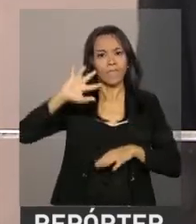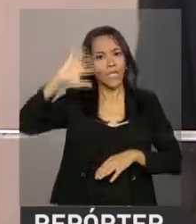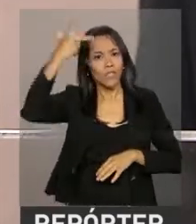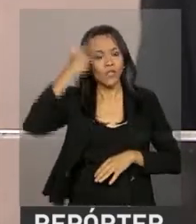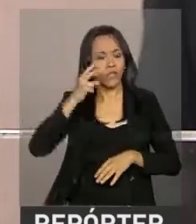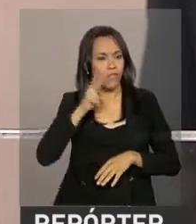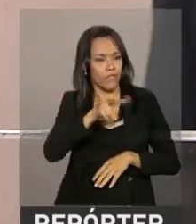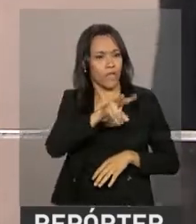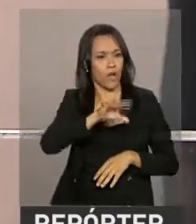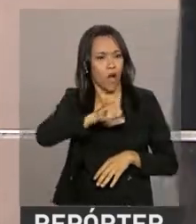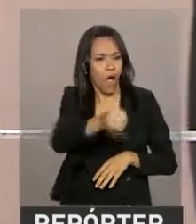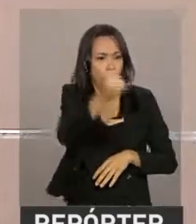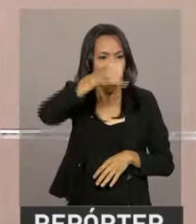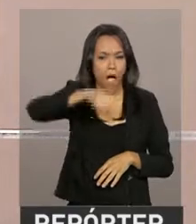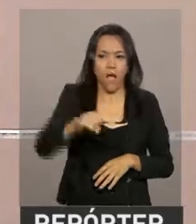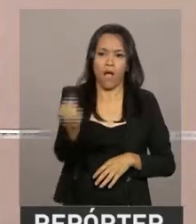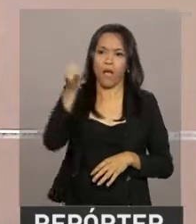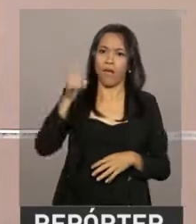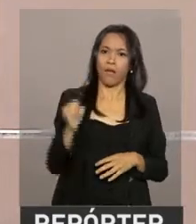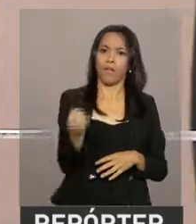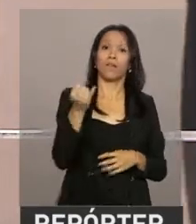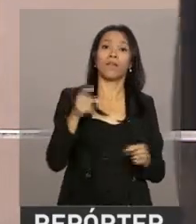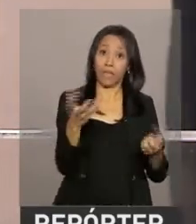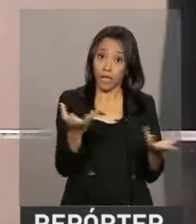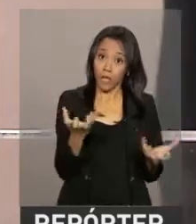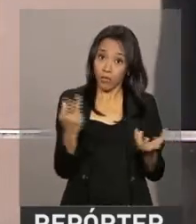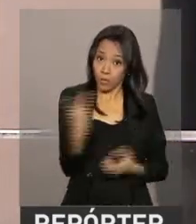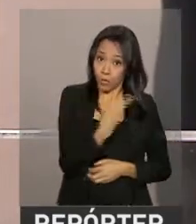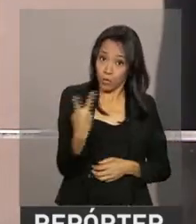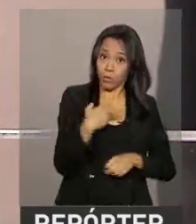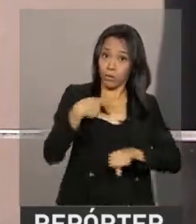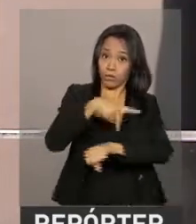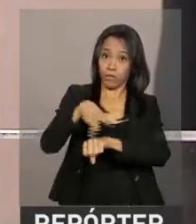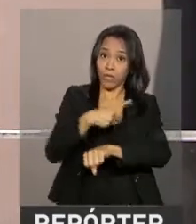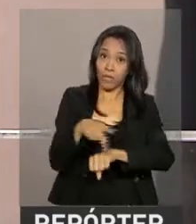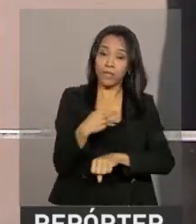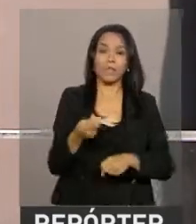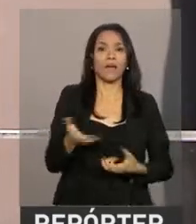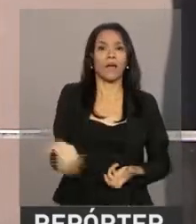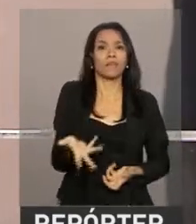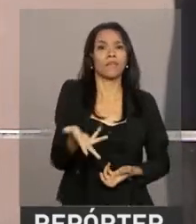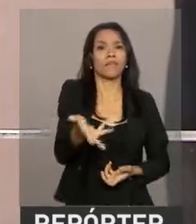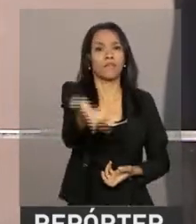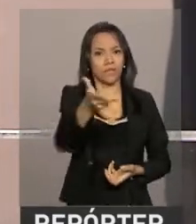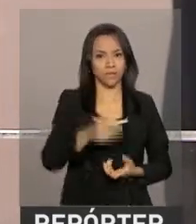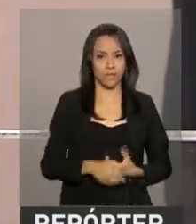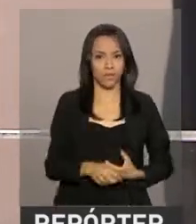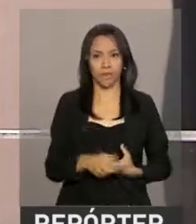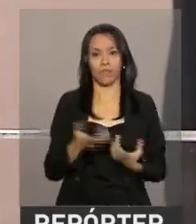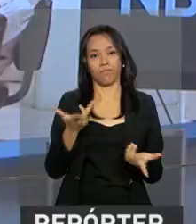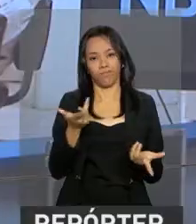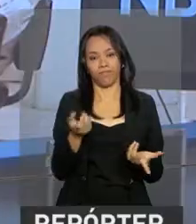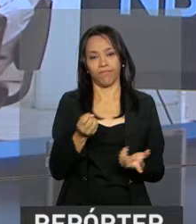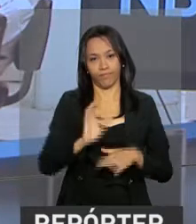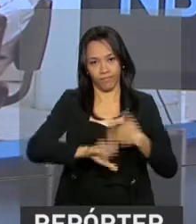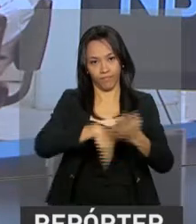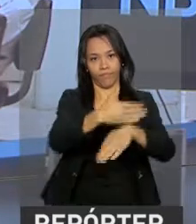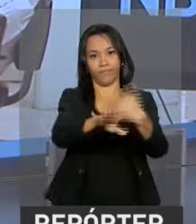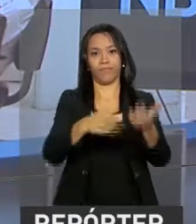e o que queremos os dois lados é é acelerar os resultados